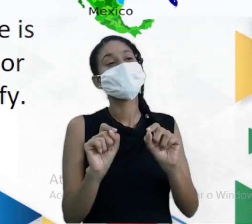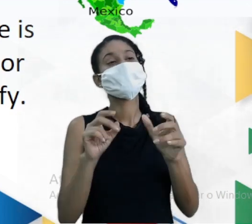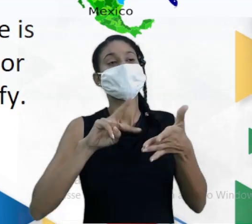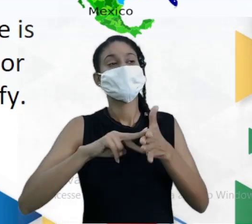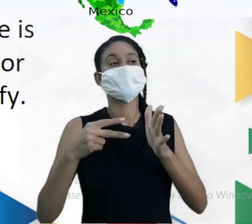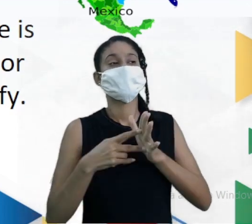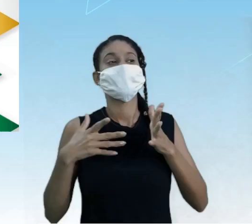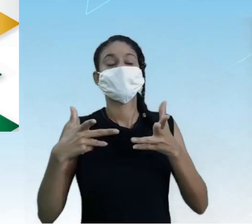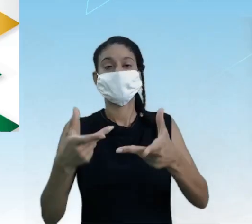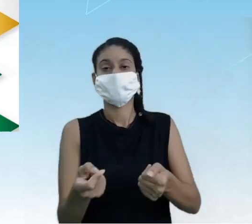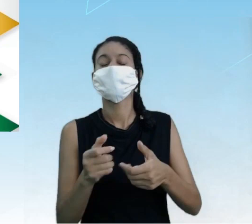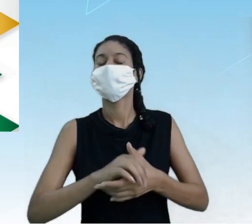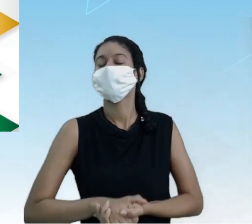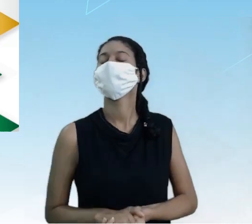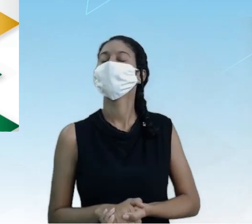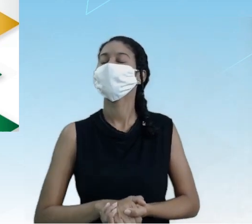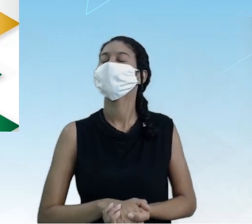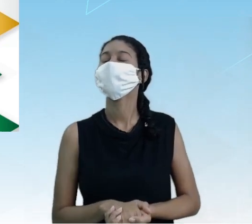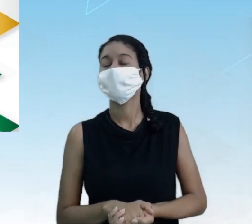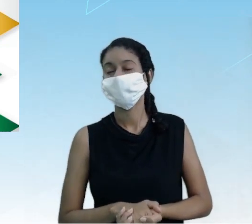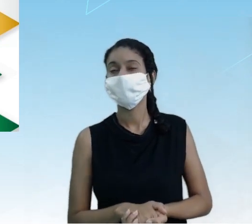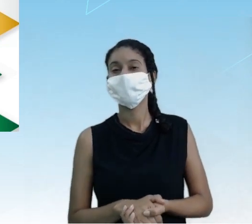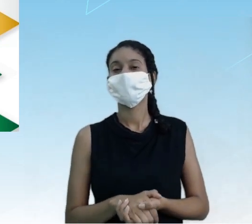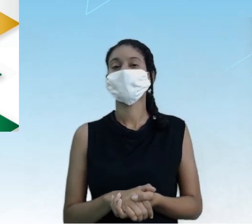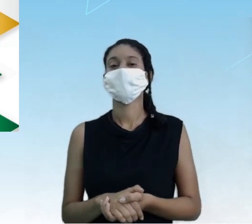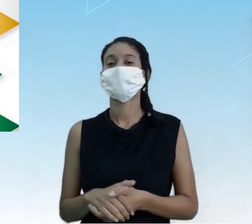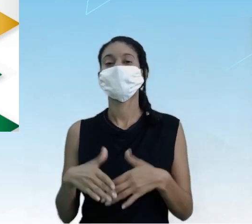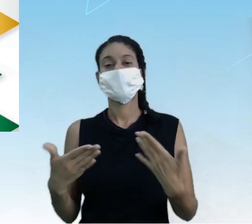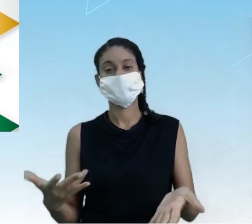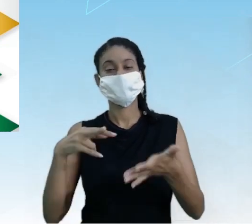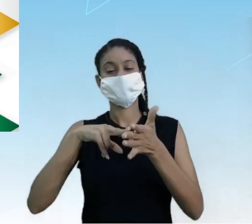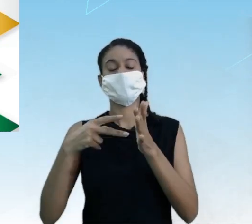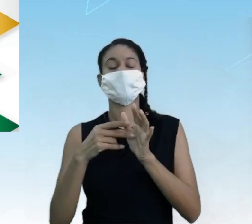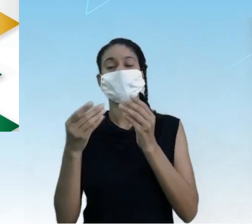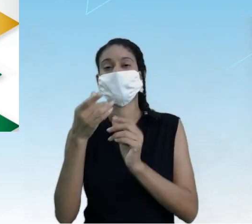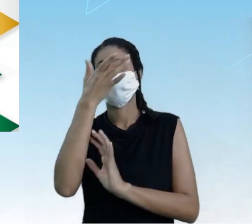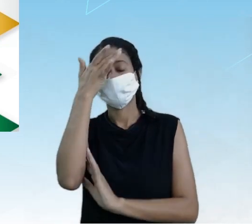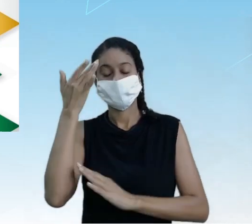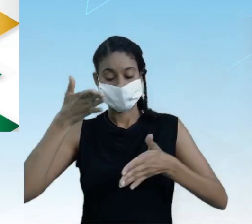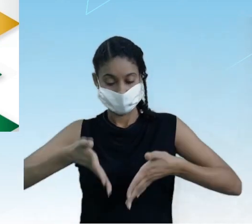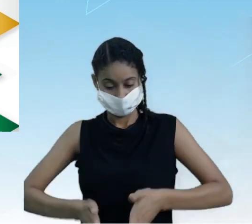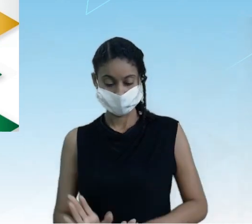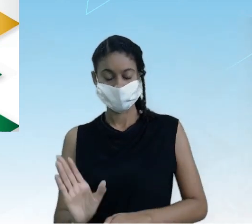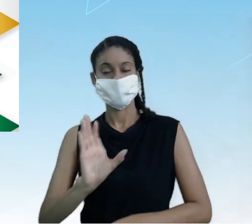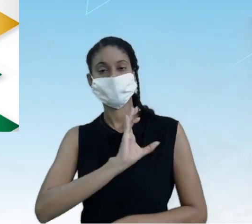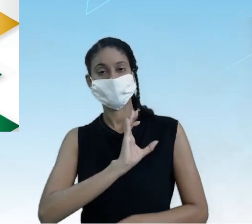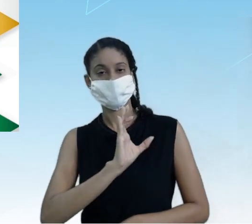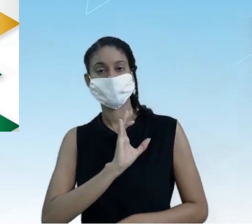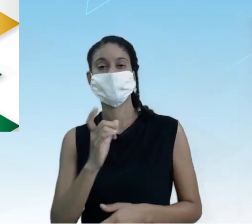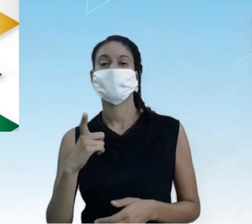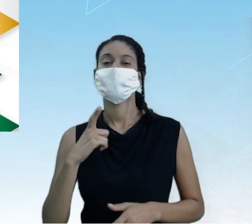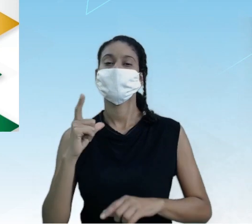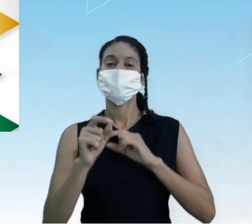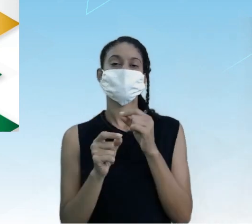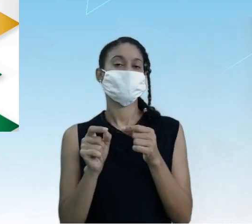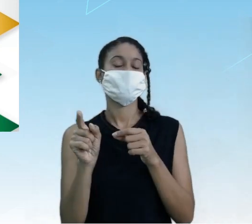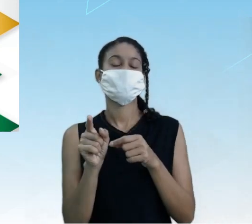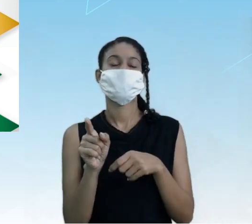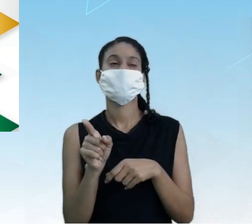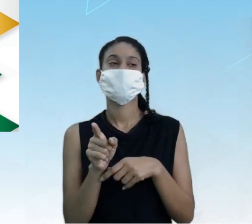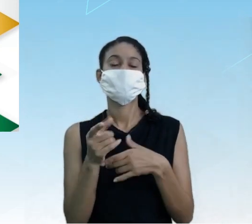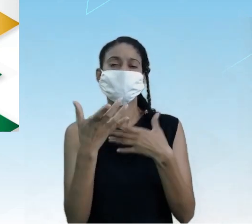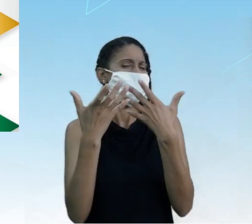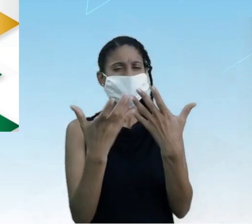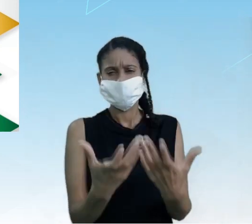quer dizer, Delvia? Então, quer dizer que muitos canadenses que têm esse acento aí, eles se